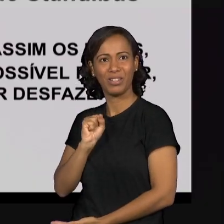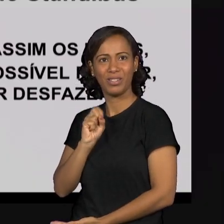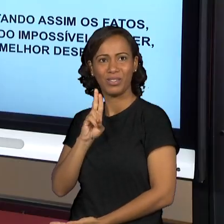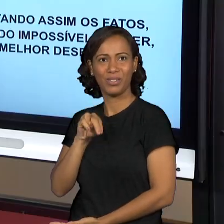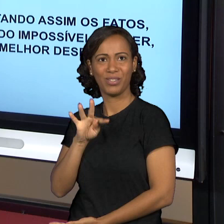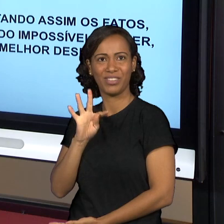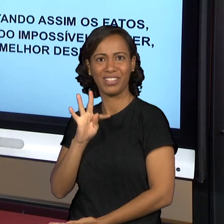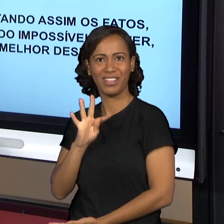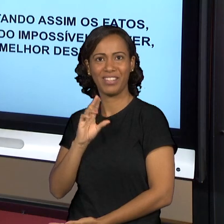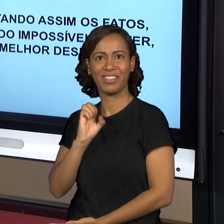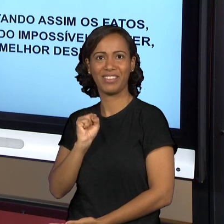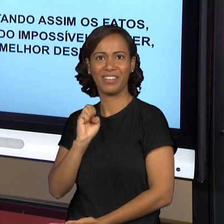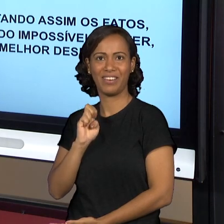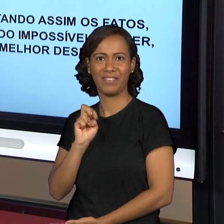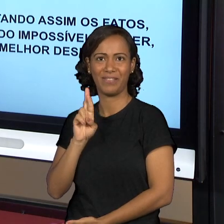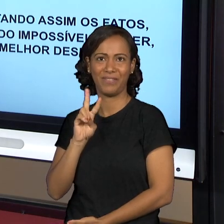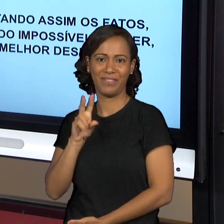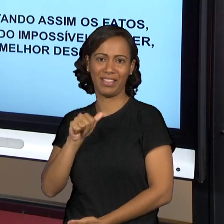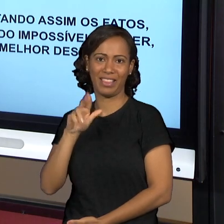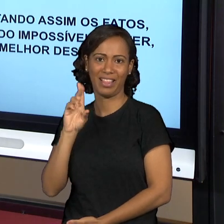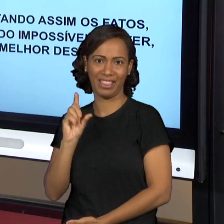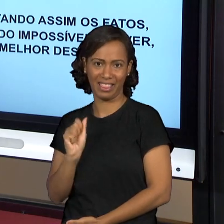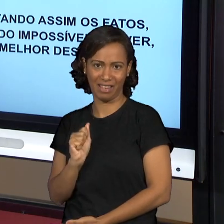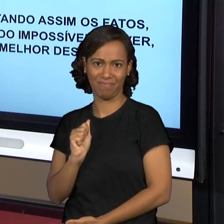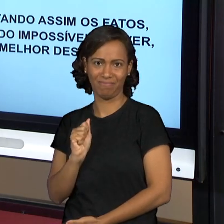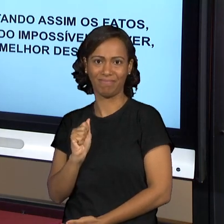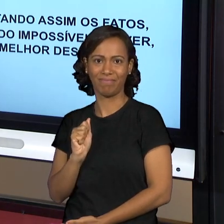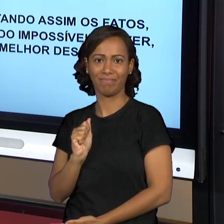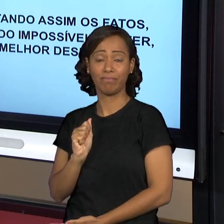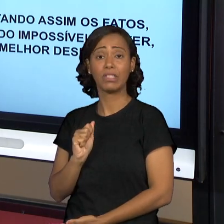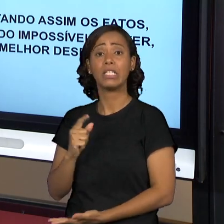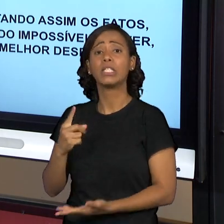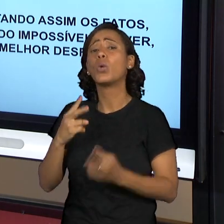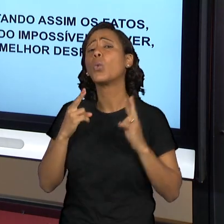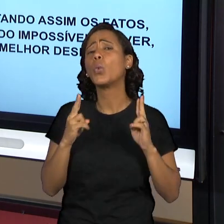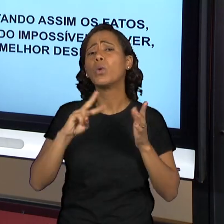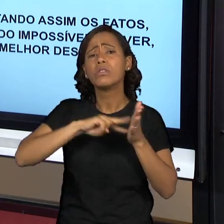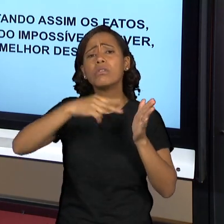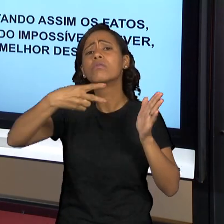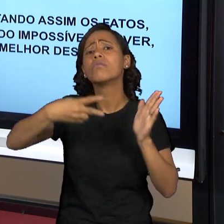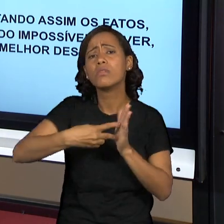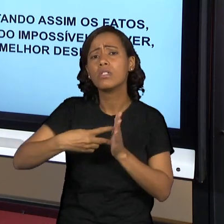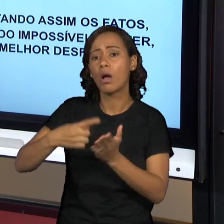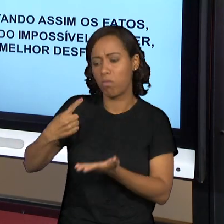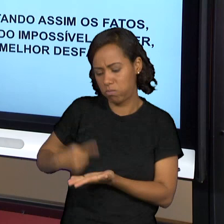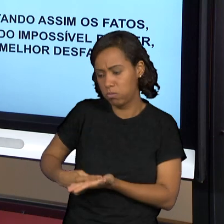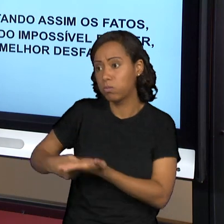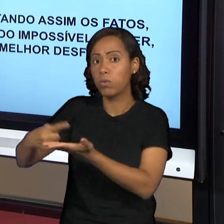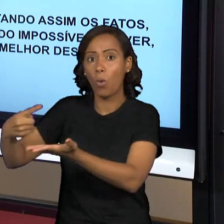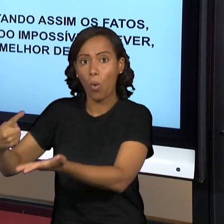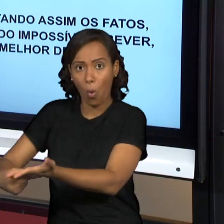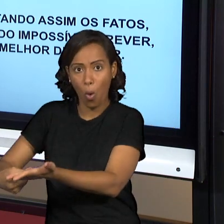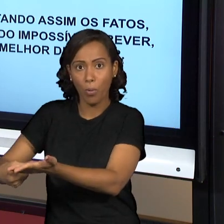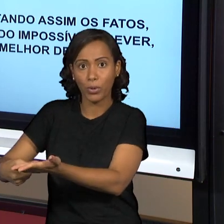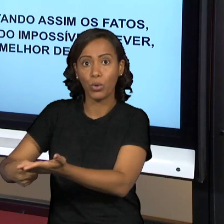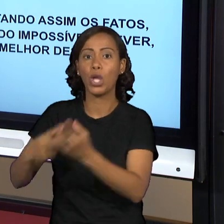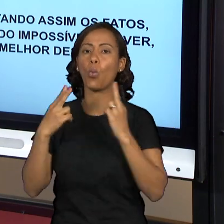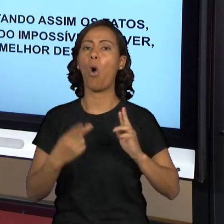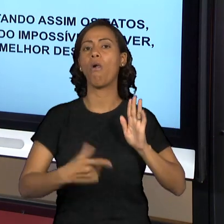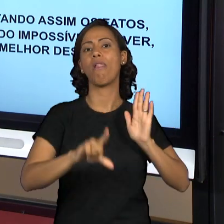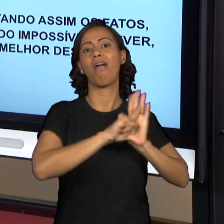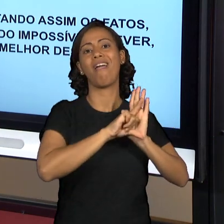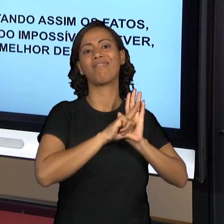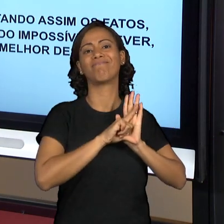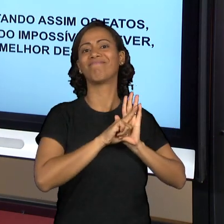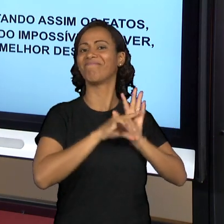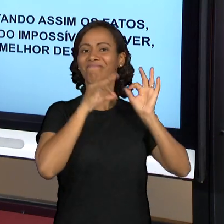acordo faz lei entre as partes. Ou seja, o que eu combinar com aquele meu fornecedor vai ter força de lei e nós vamos ter que